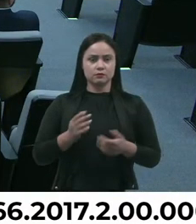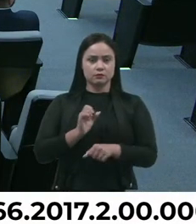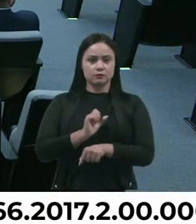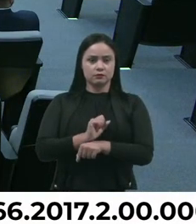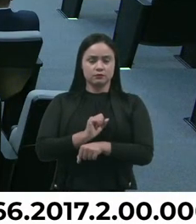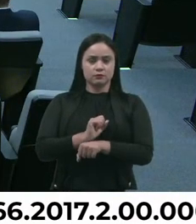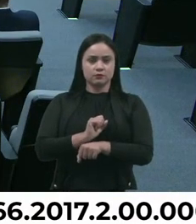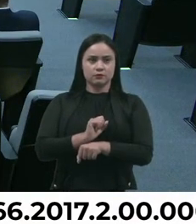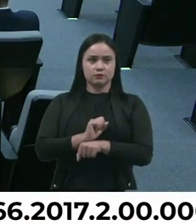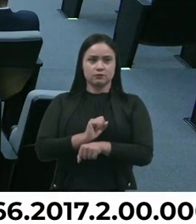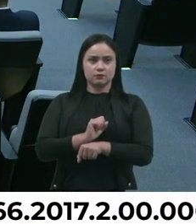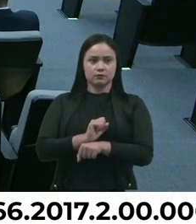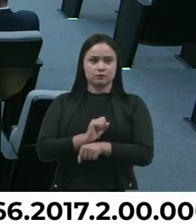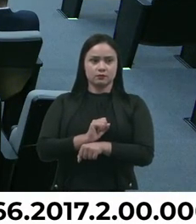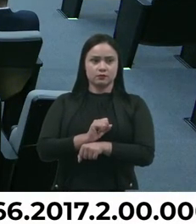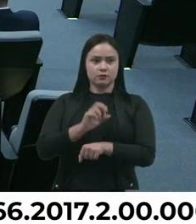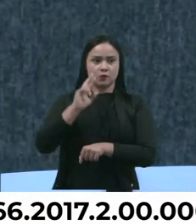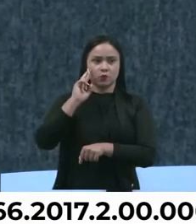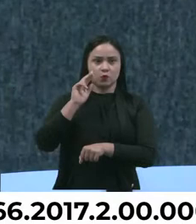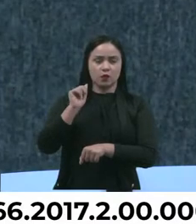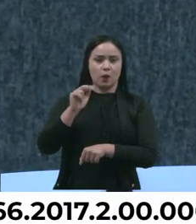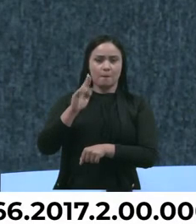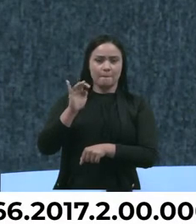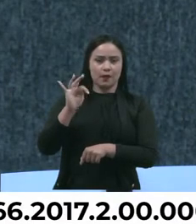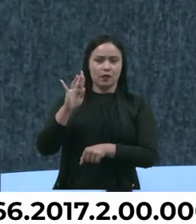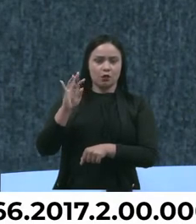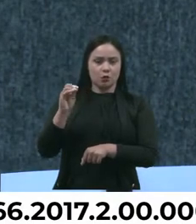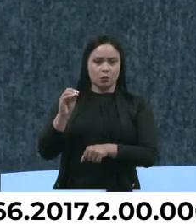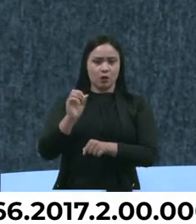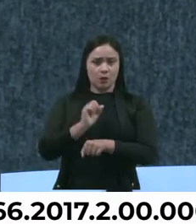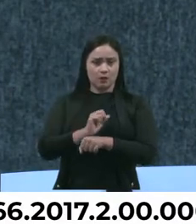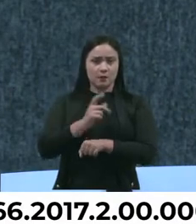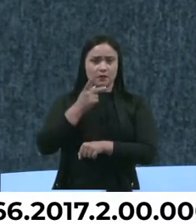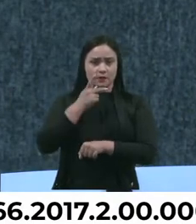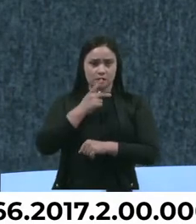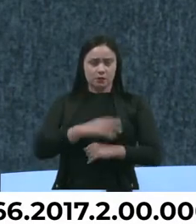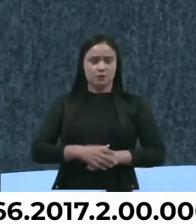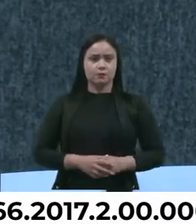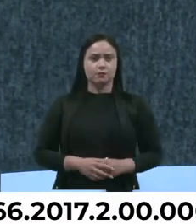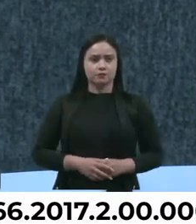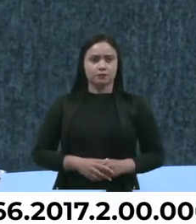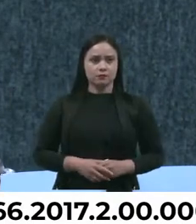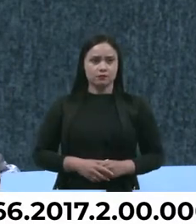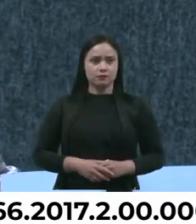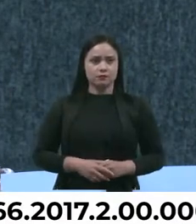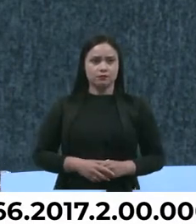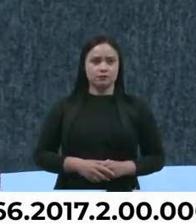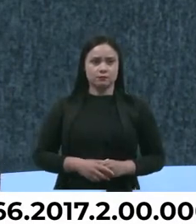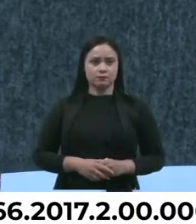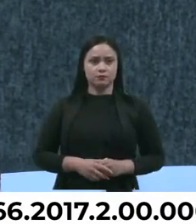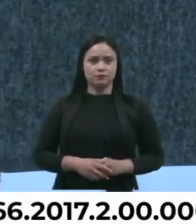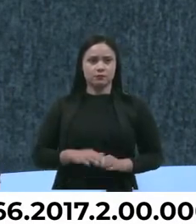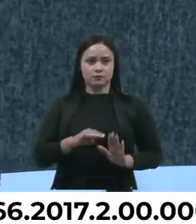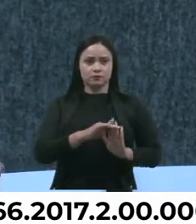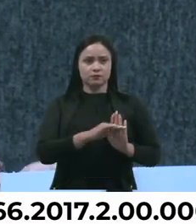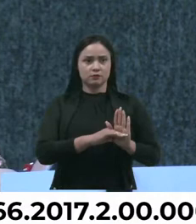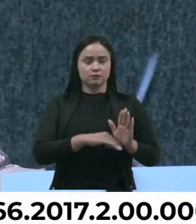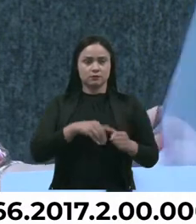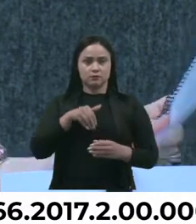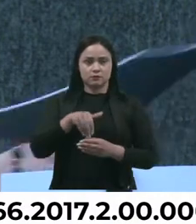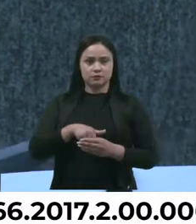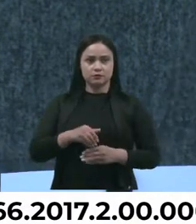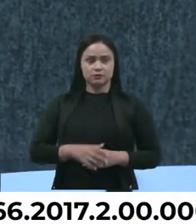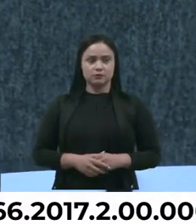aguardar, doutor Alberto, vamos aguardar a manifestação. Deixa eu pegar a ordem dos votos.